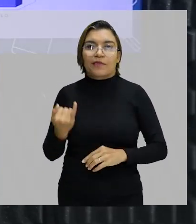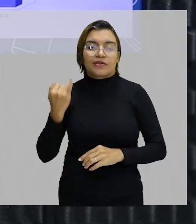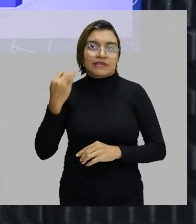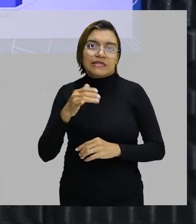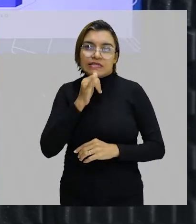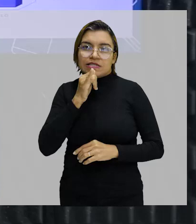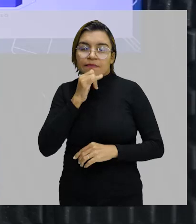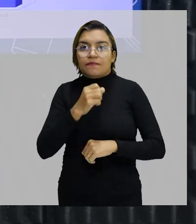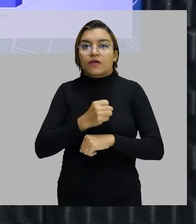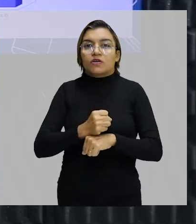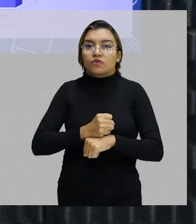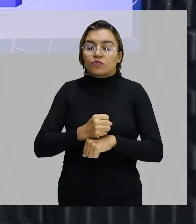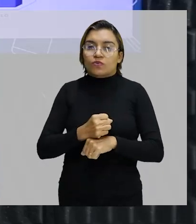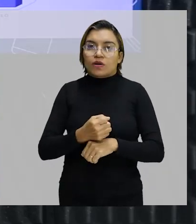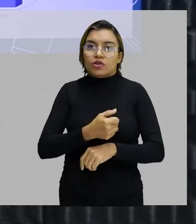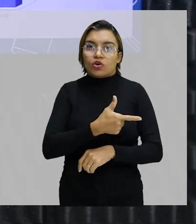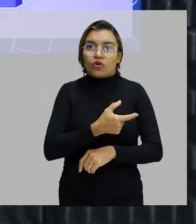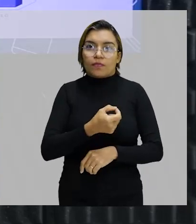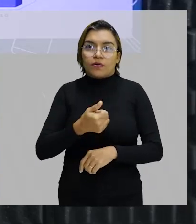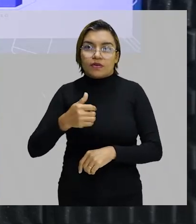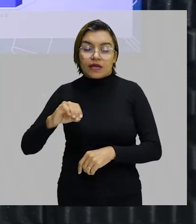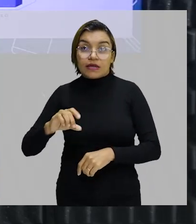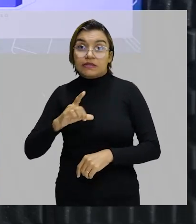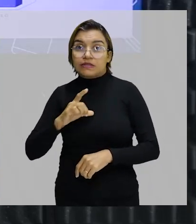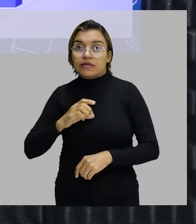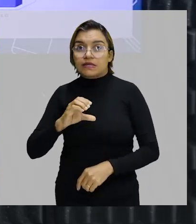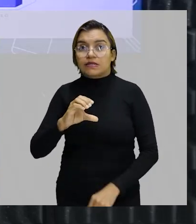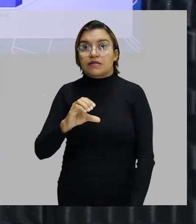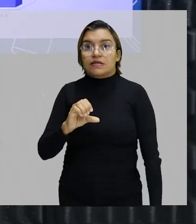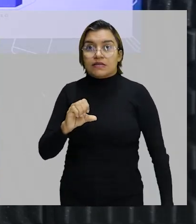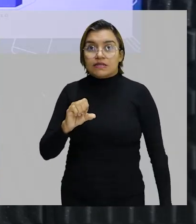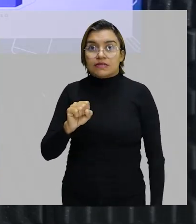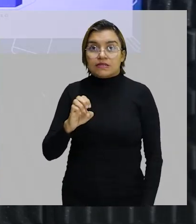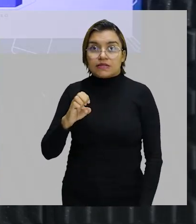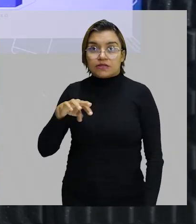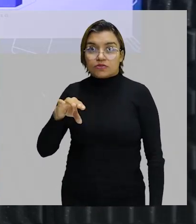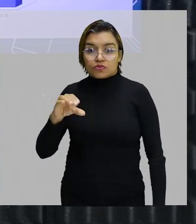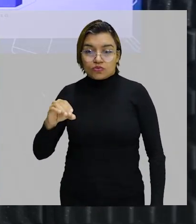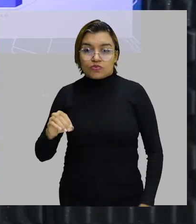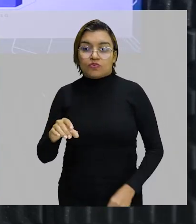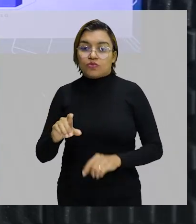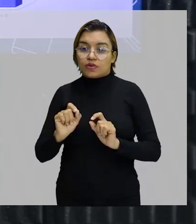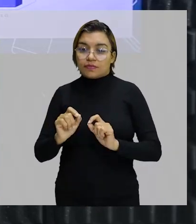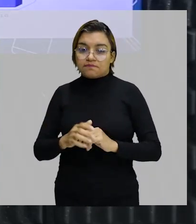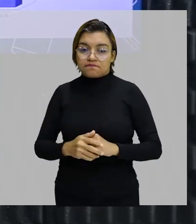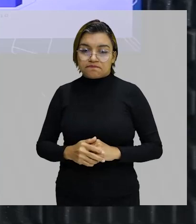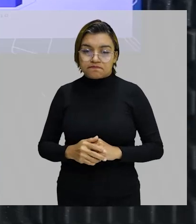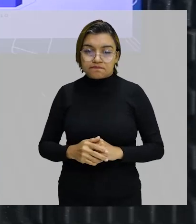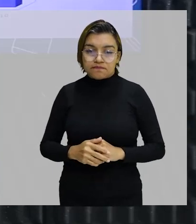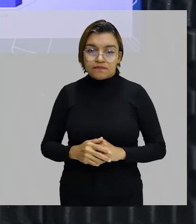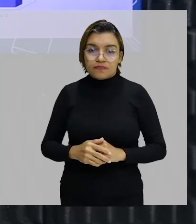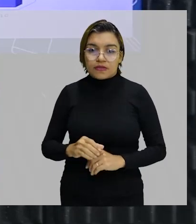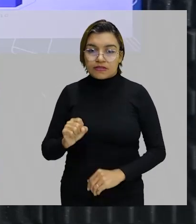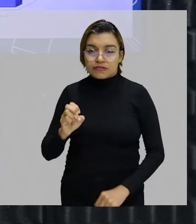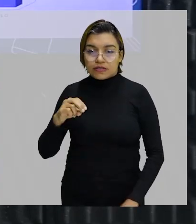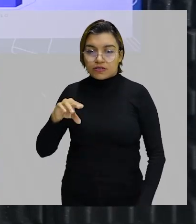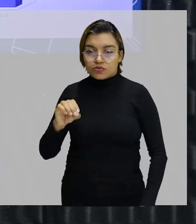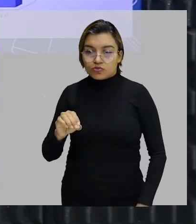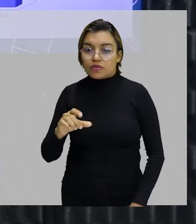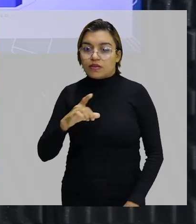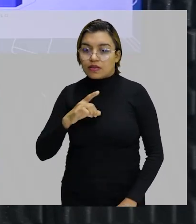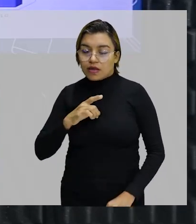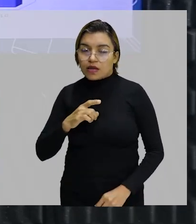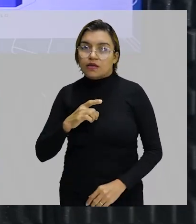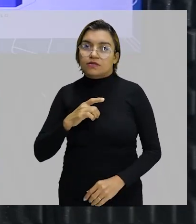nós estamos esperando agora o censo, né? Eu sempre gosto de frisar. Quem te fornece esses dados, galera, tá? É o estudo do censo, que faz aí